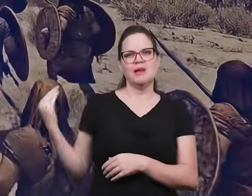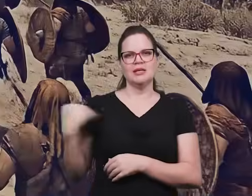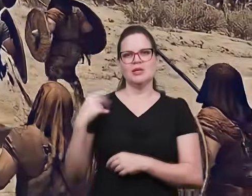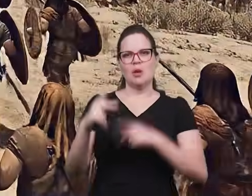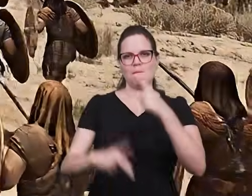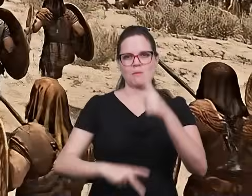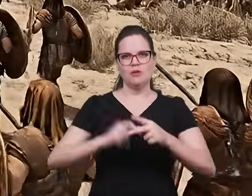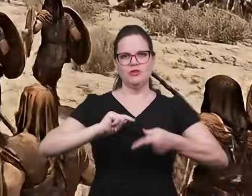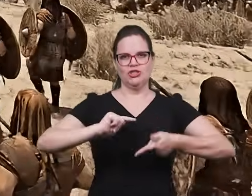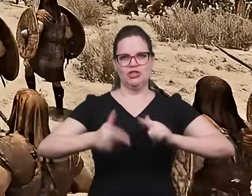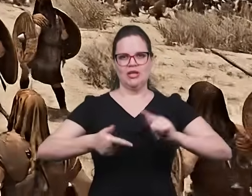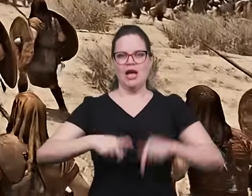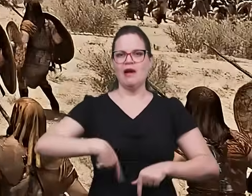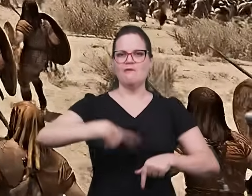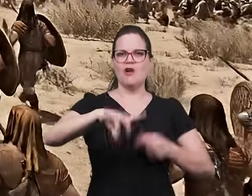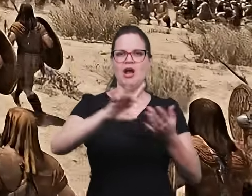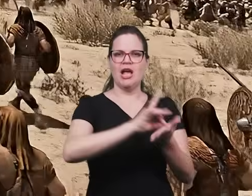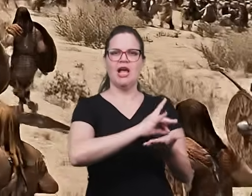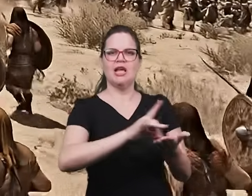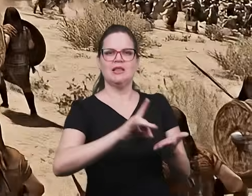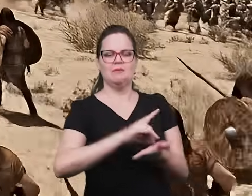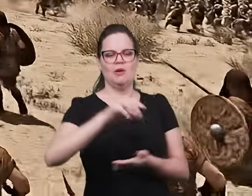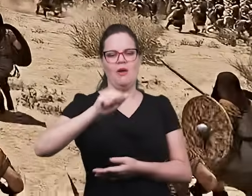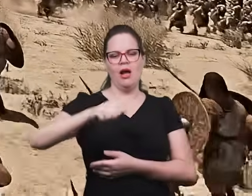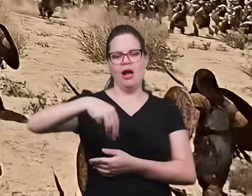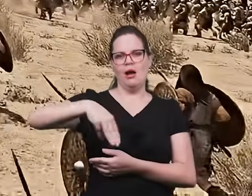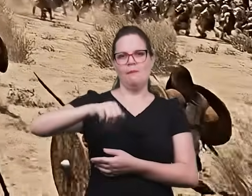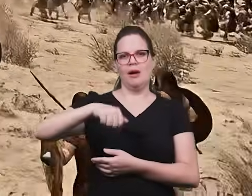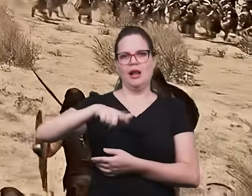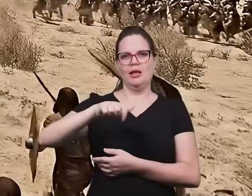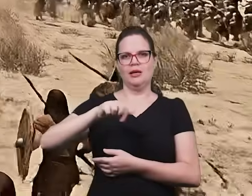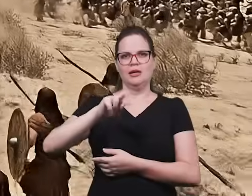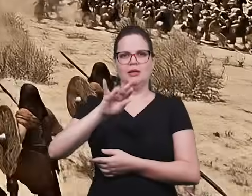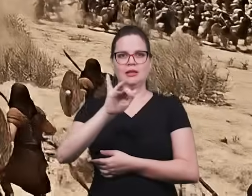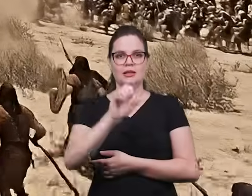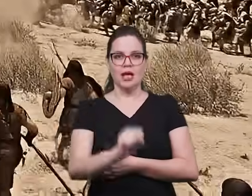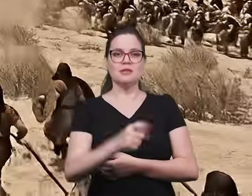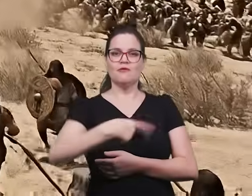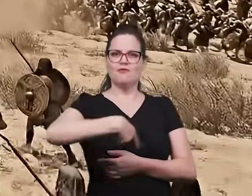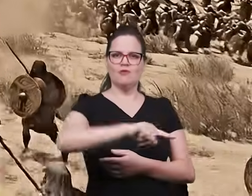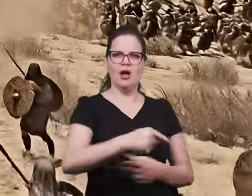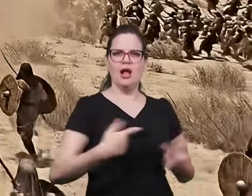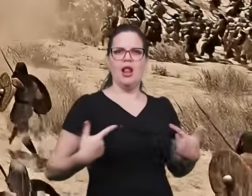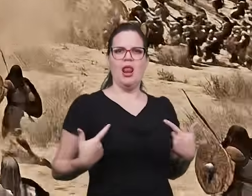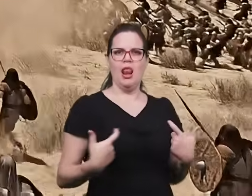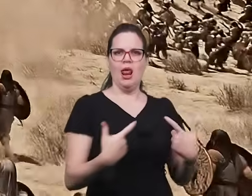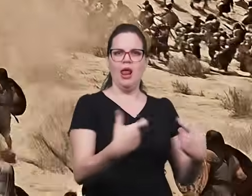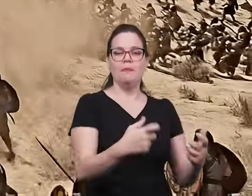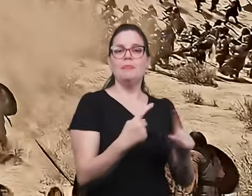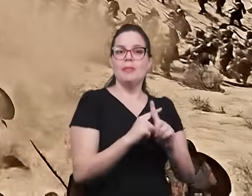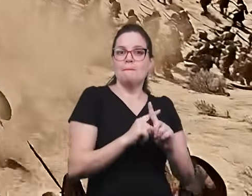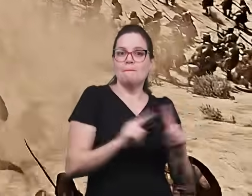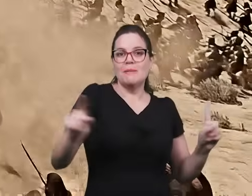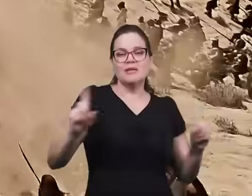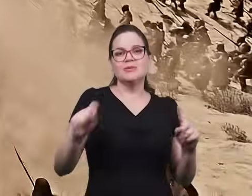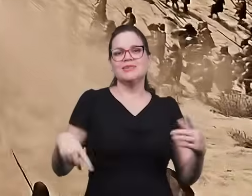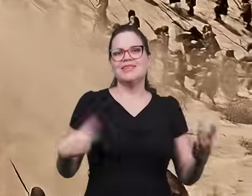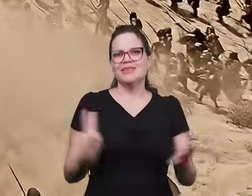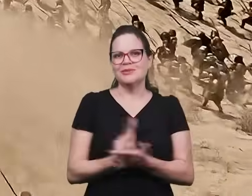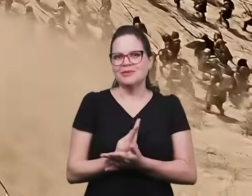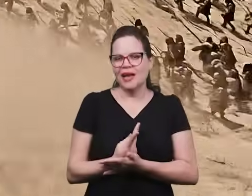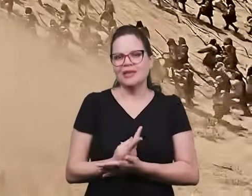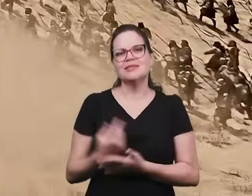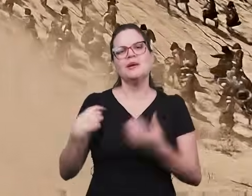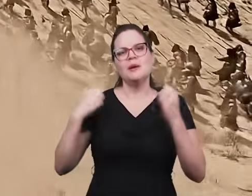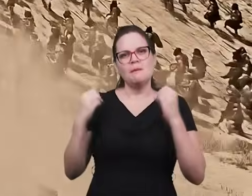enfrentar os amalequitas e os cananeus. E isso fizeram em violação ao mandamento do Senhor. Ainda